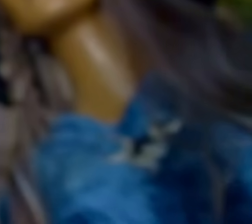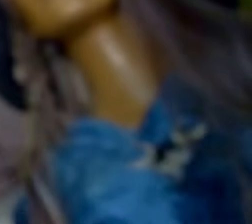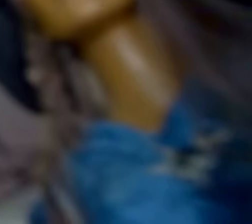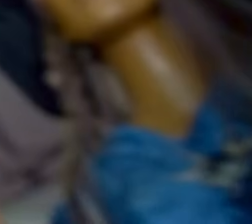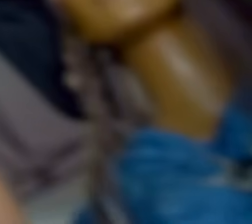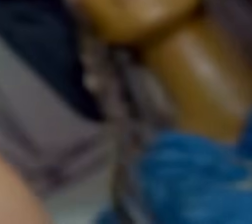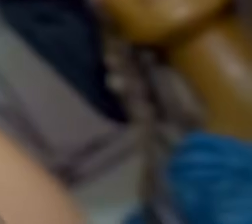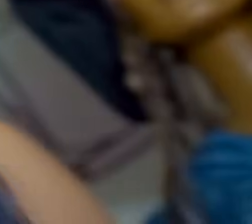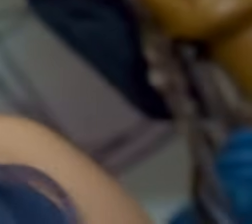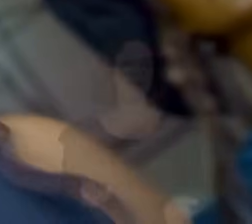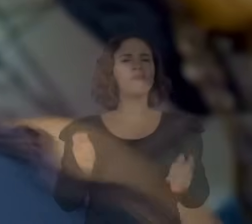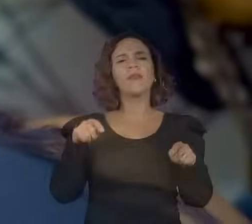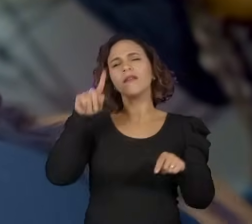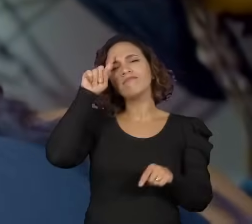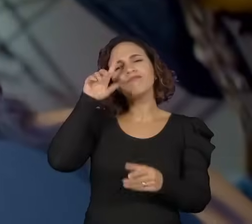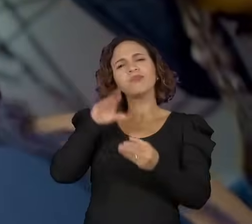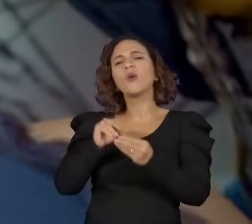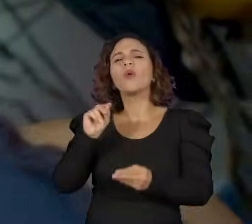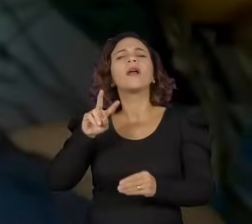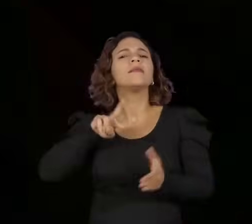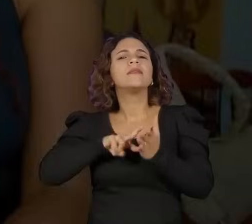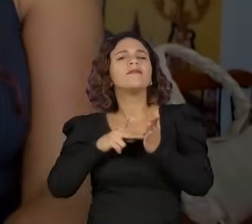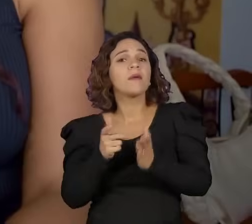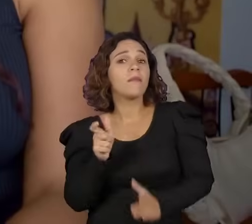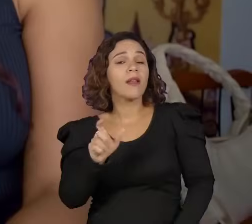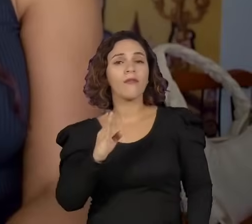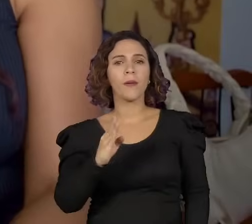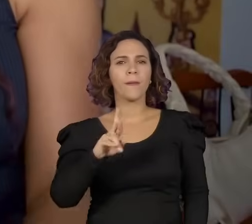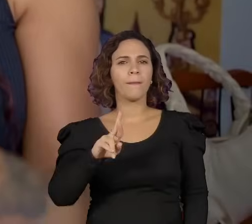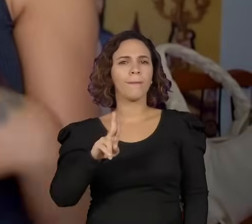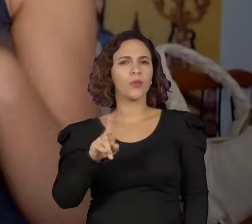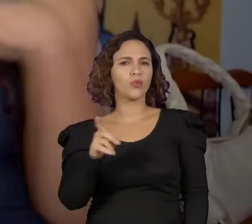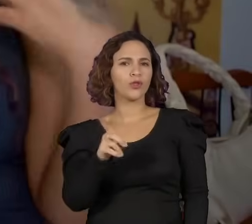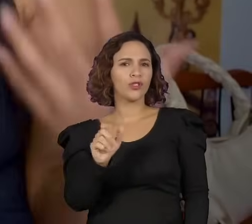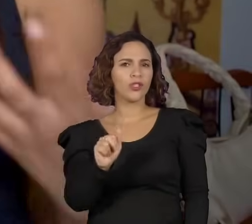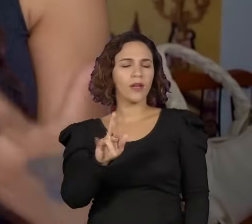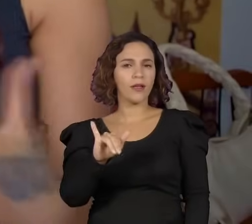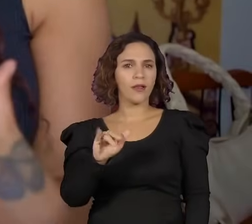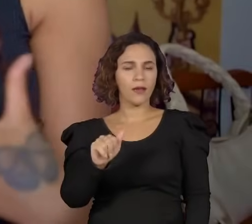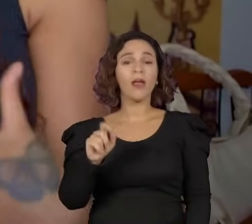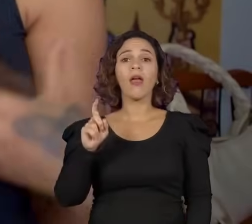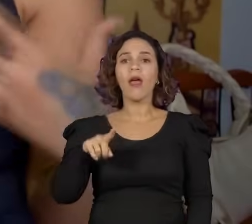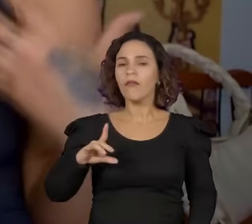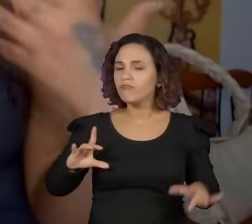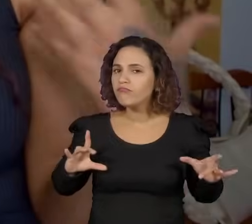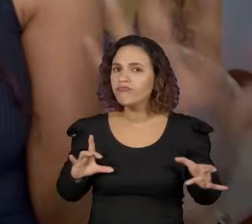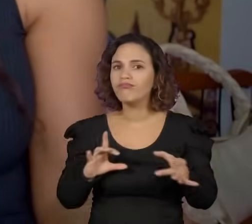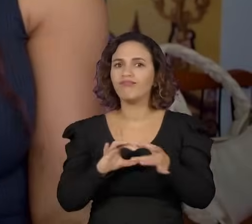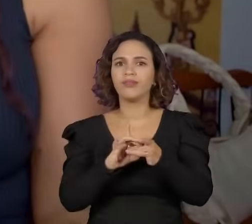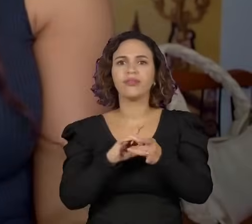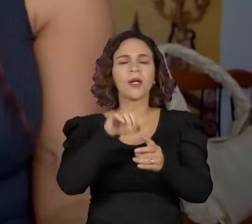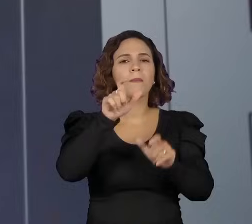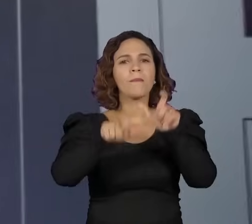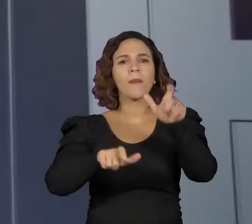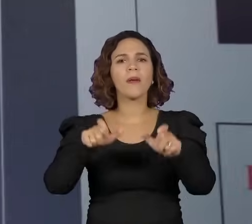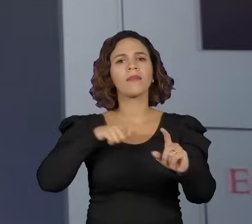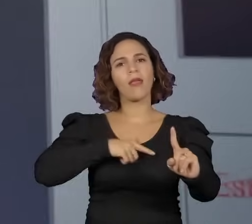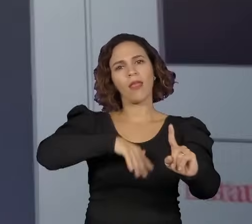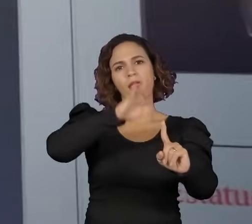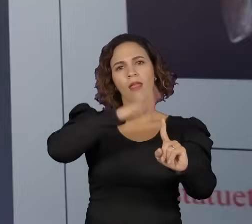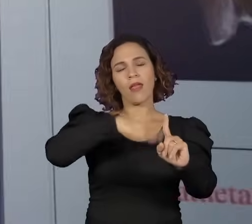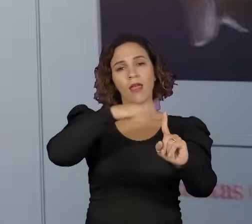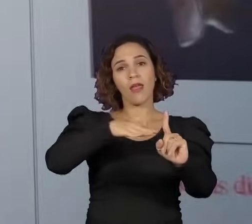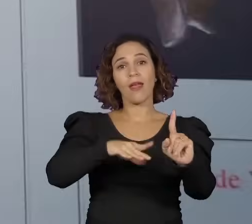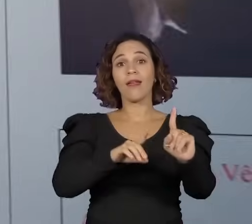E a gente pode entender como bruxaria hoje, eu acho que é a união dessa comunidade que cultua a deusa. A deusa é